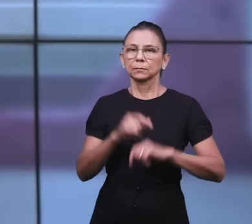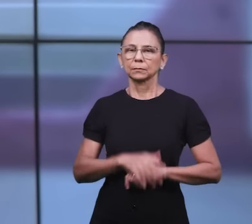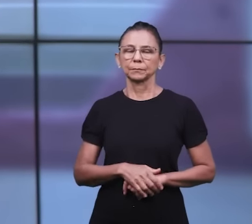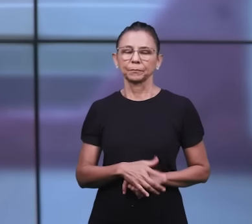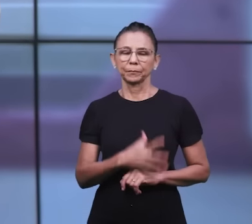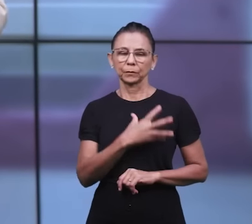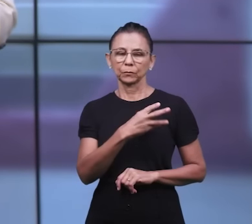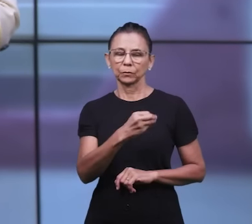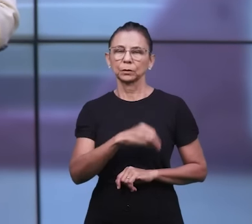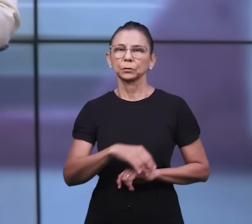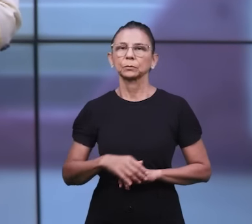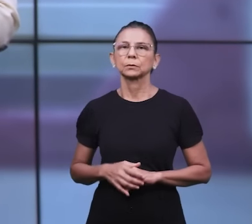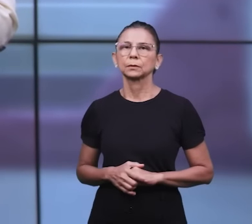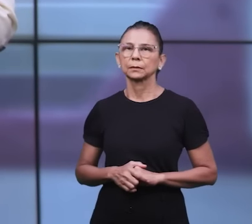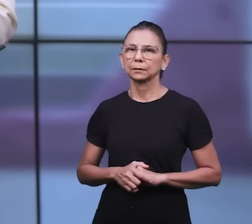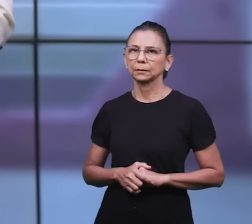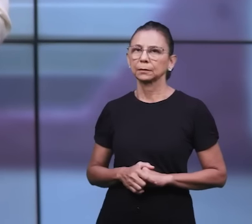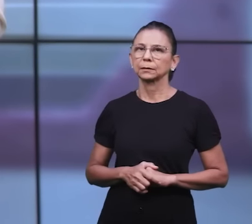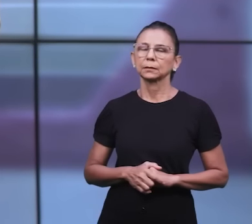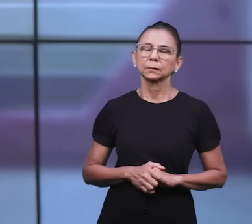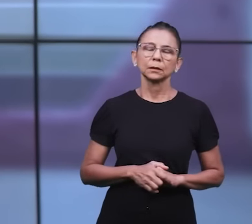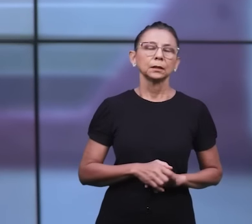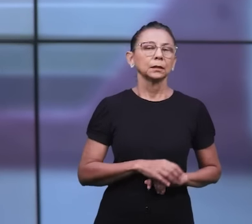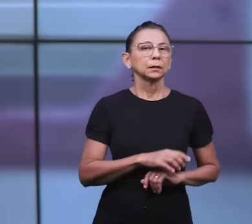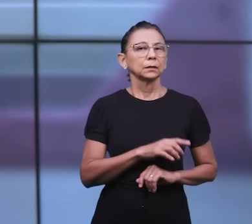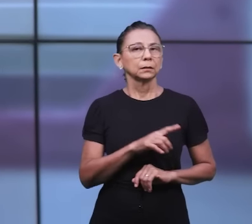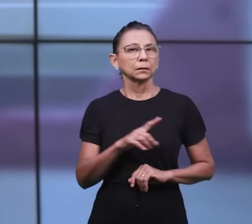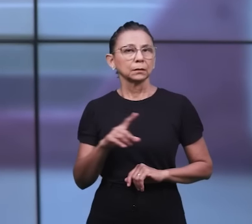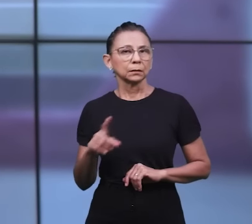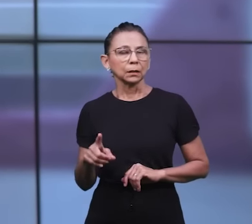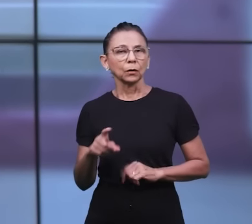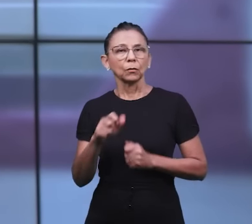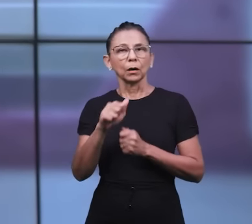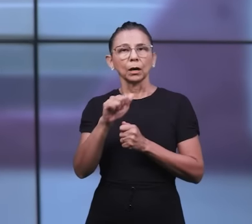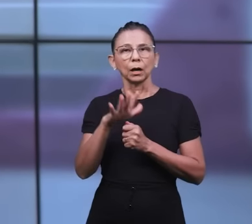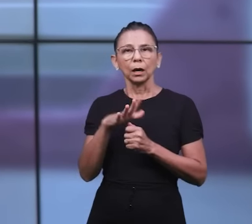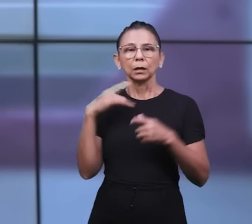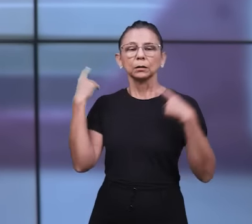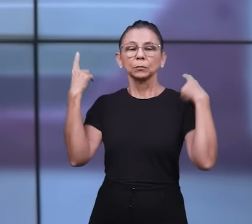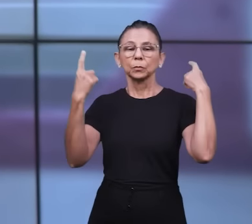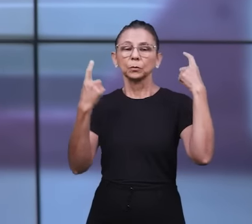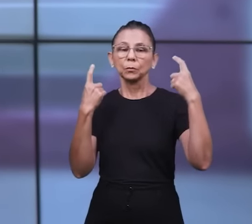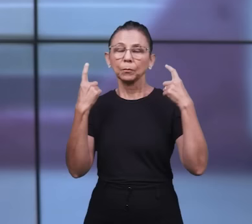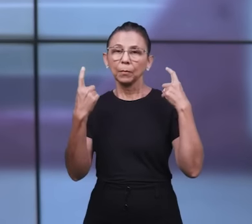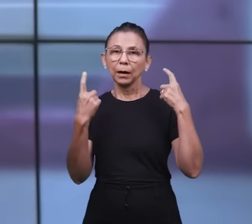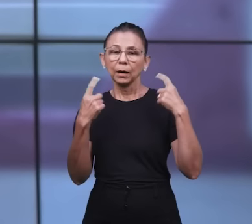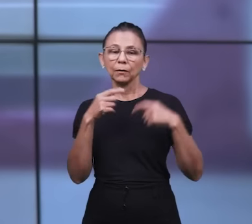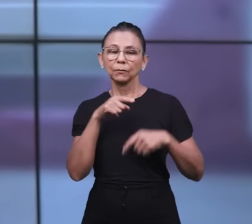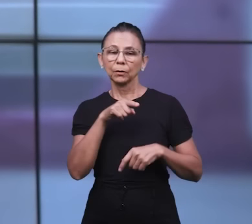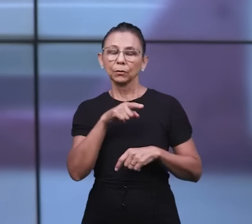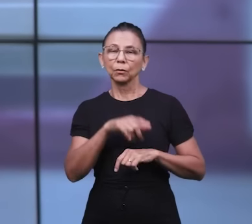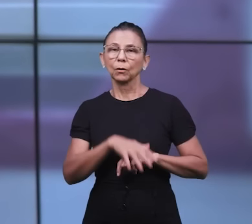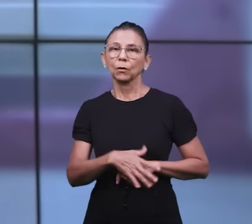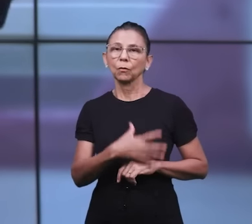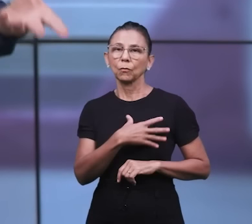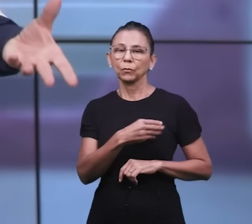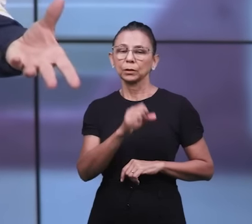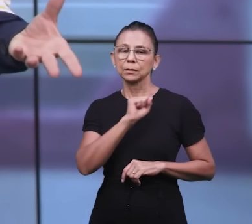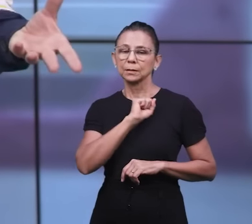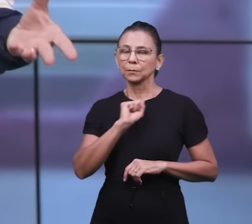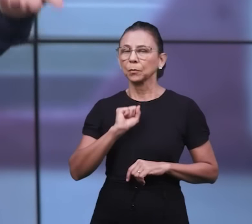O Samuel adorava se preocupava acompanhava transmitir herança mantinha ajuste